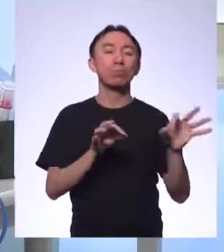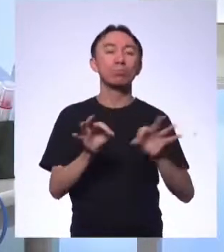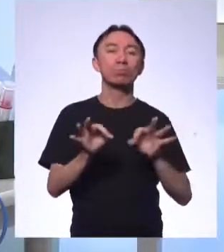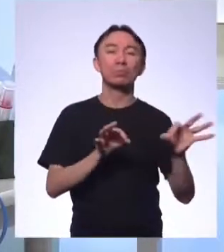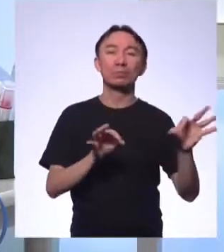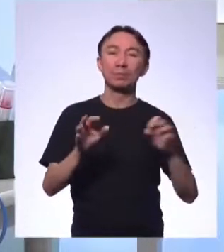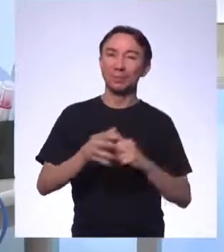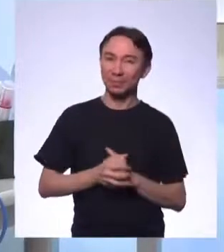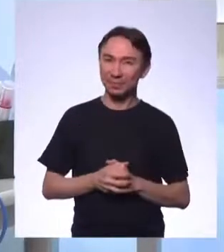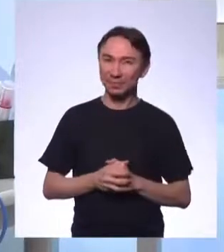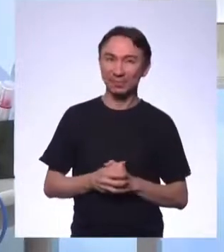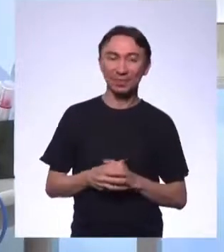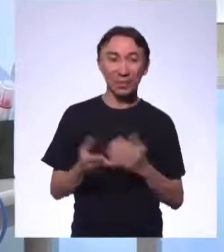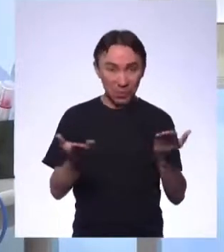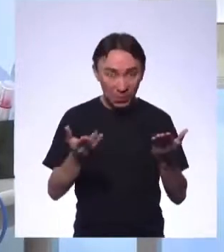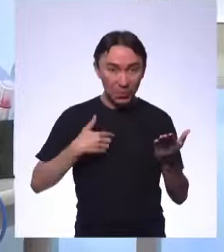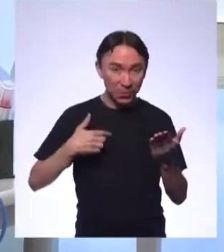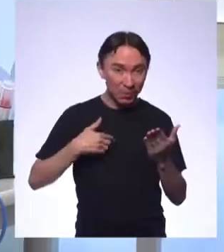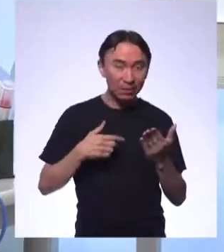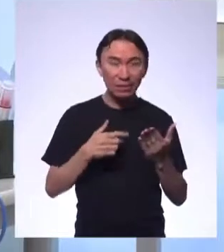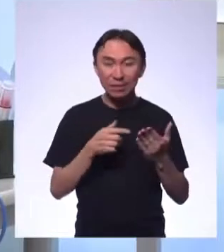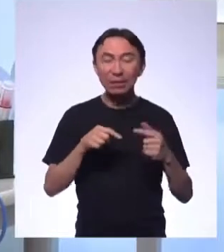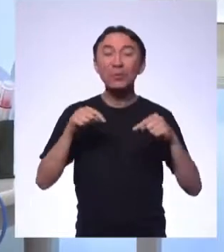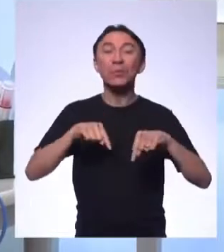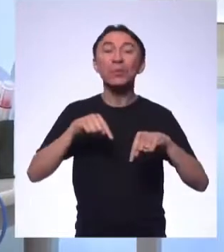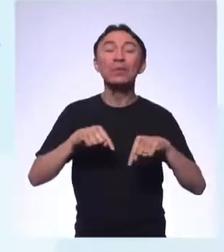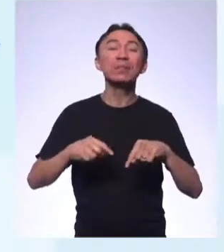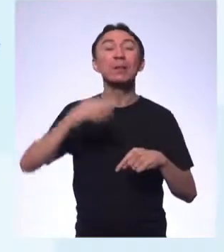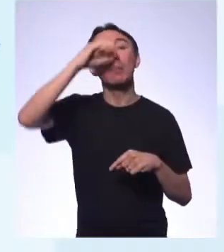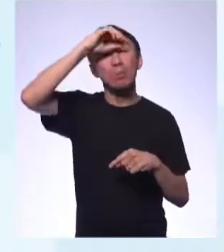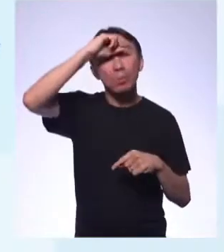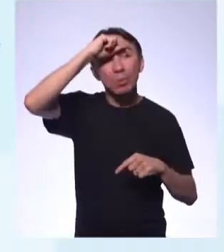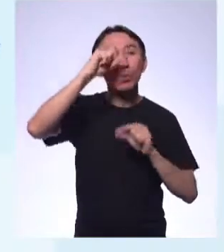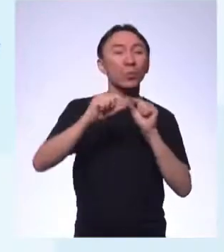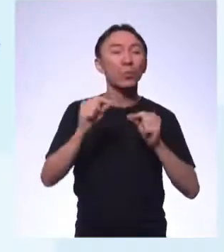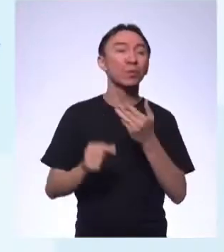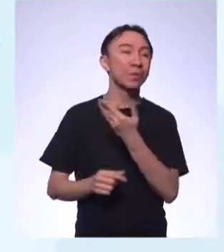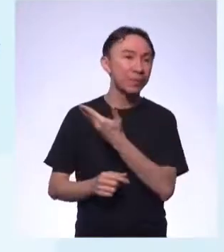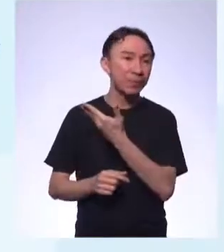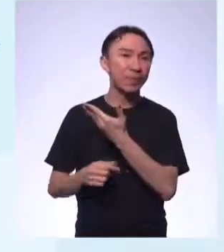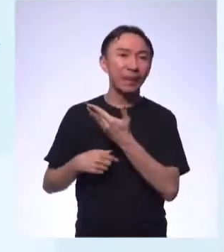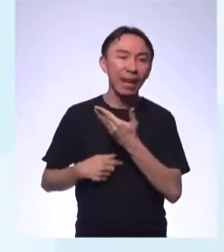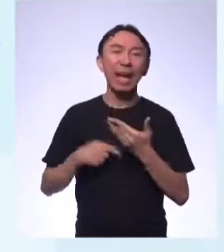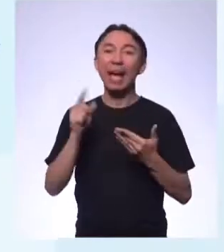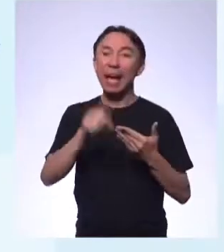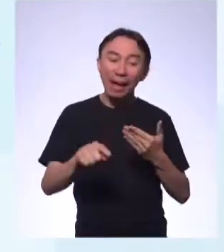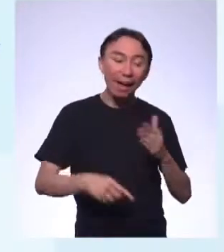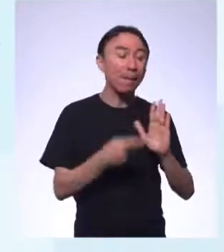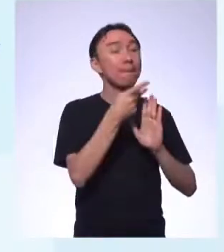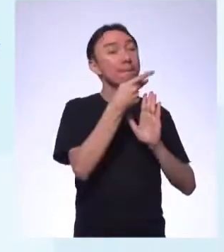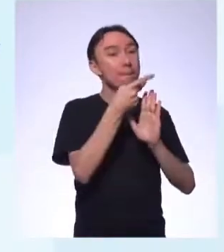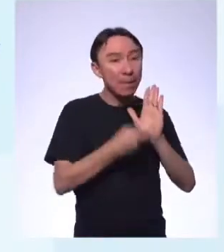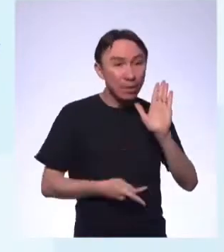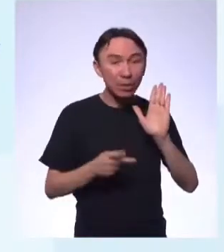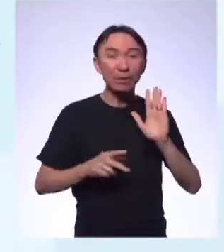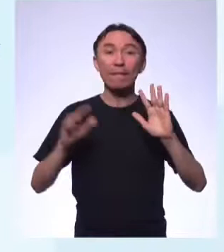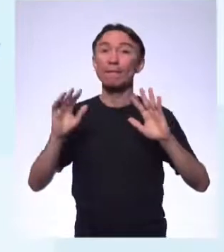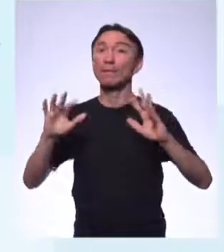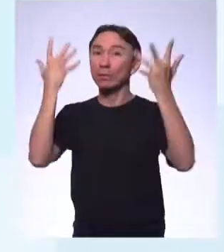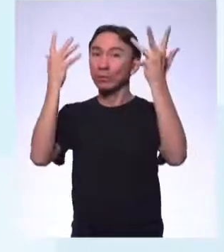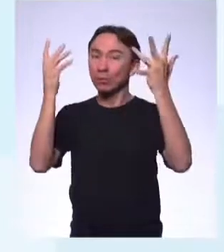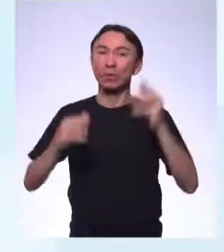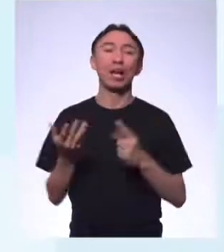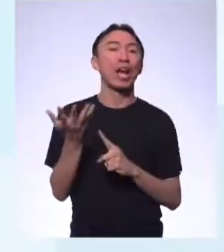Com objetos de conhecimento da aula de hoje, nós trabalharemos com a produção e execução de um projeto de evento